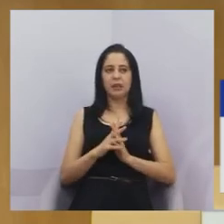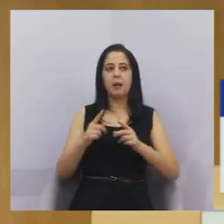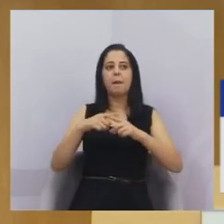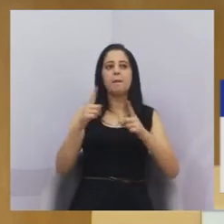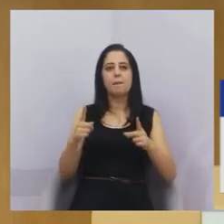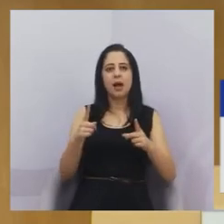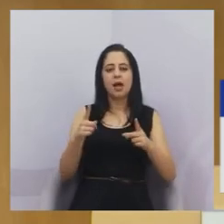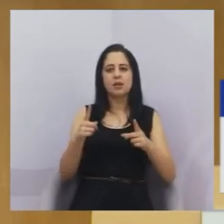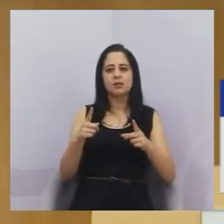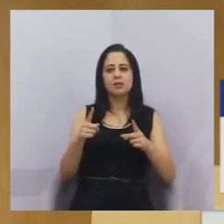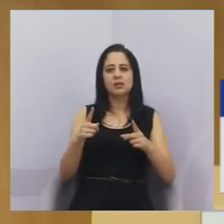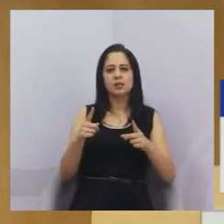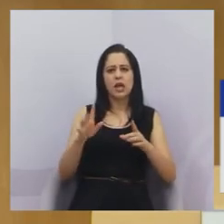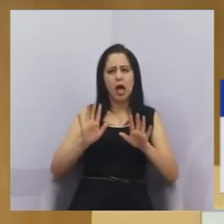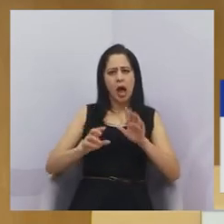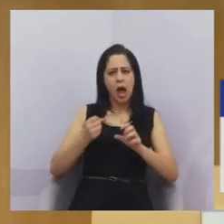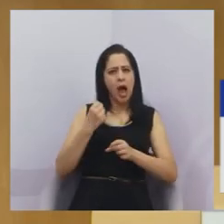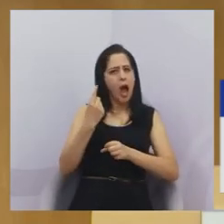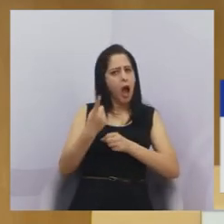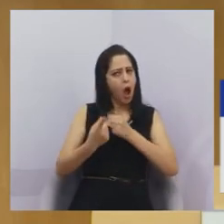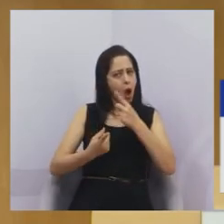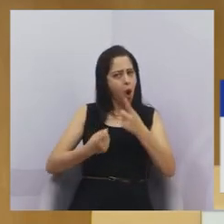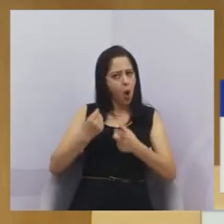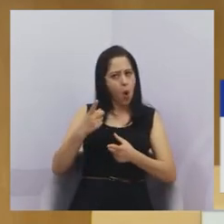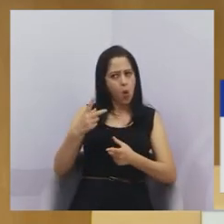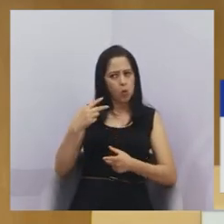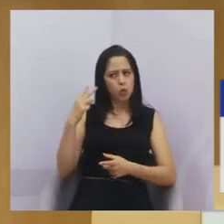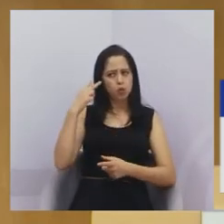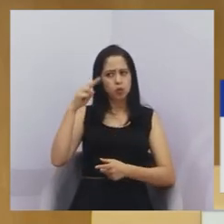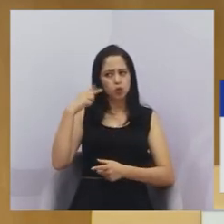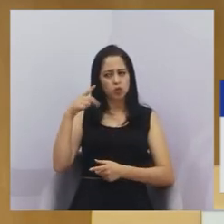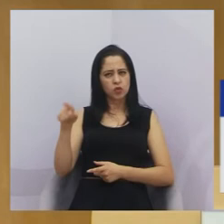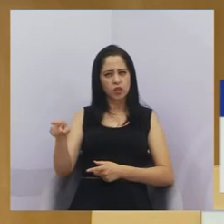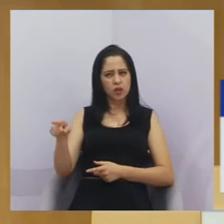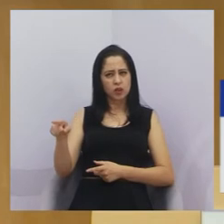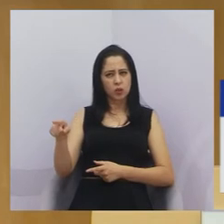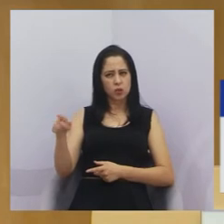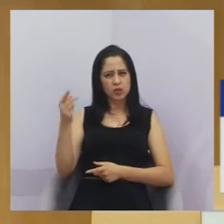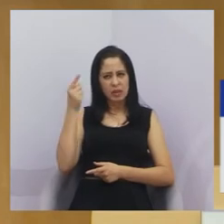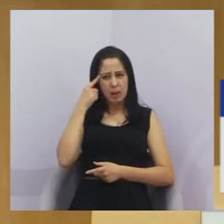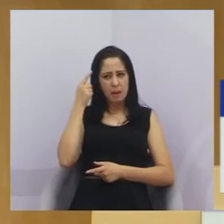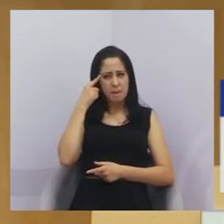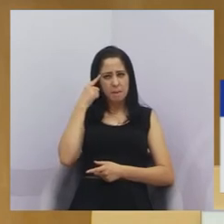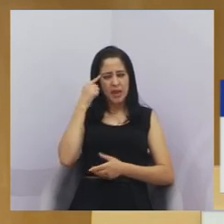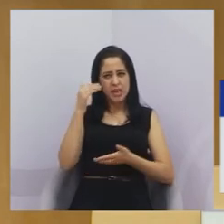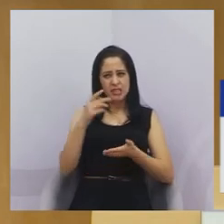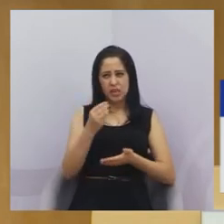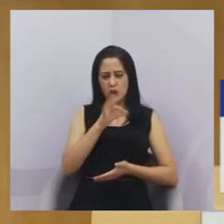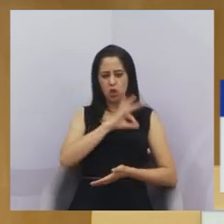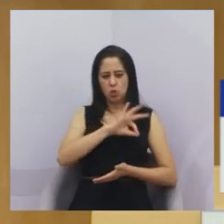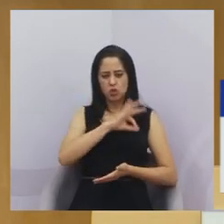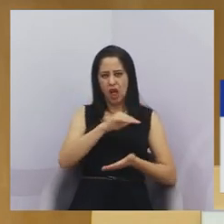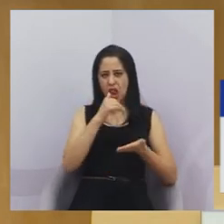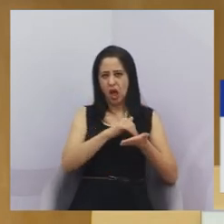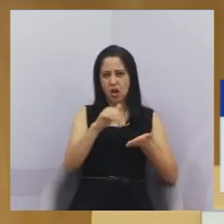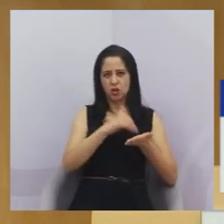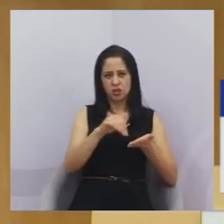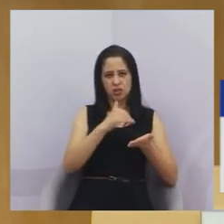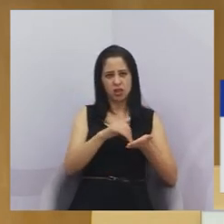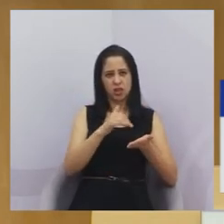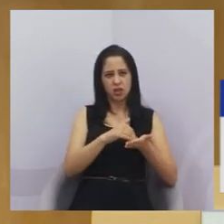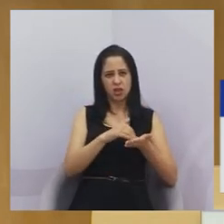mas acha que o maior salário aqui do secretário, que vai ser da secretaria,